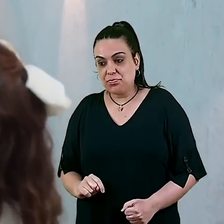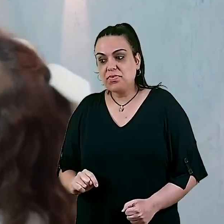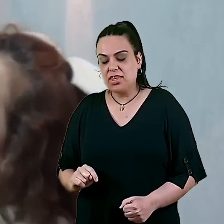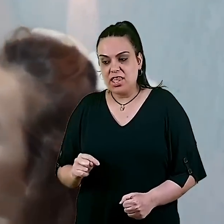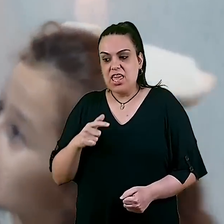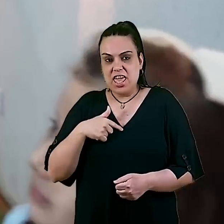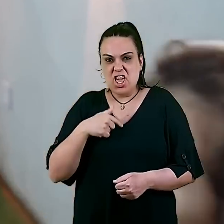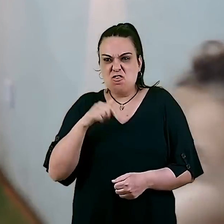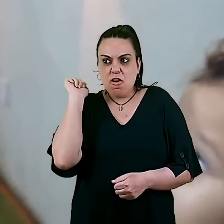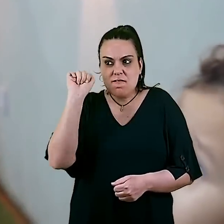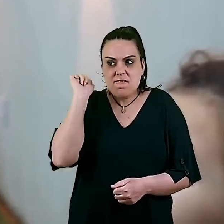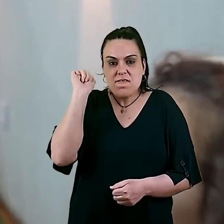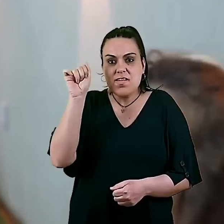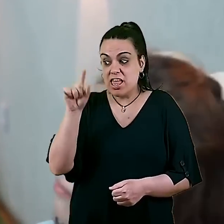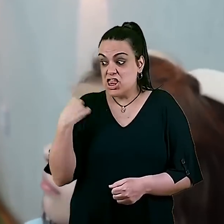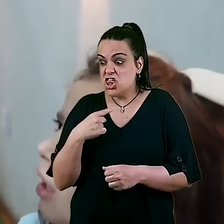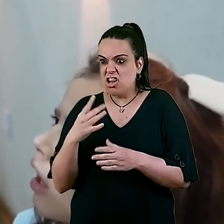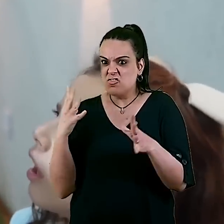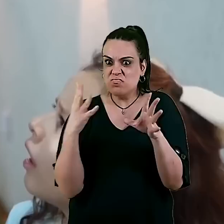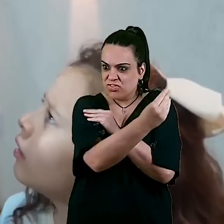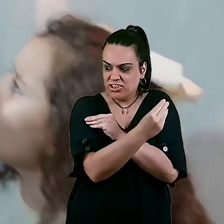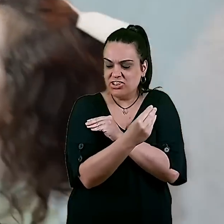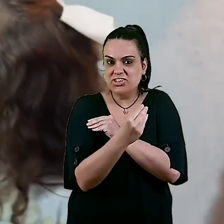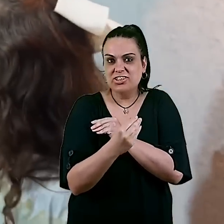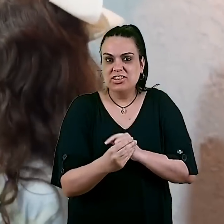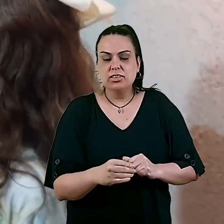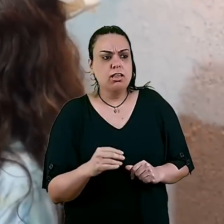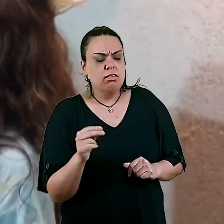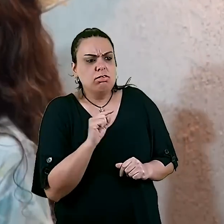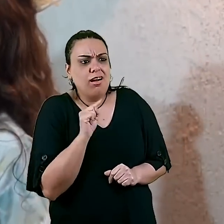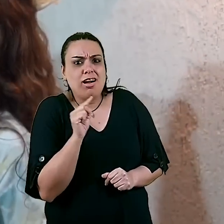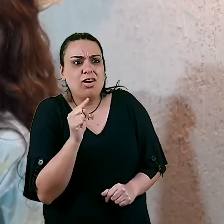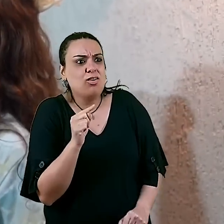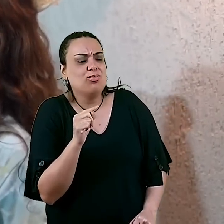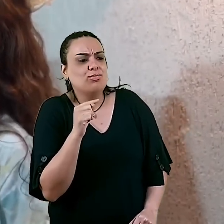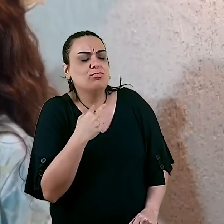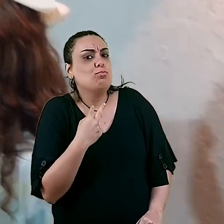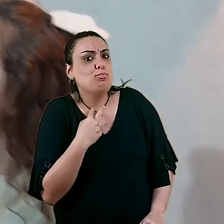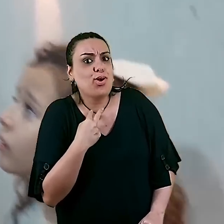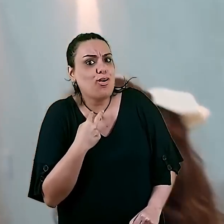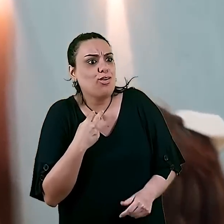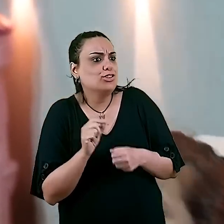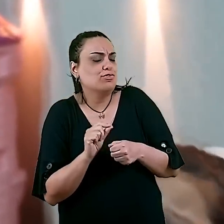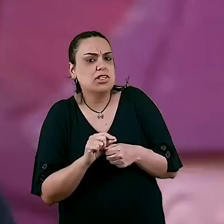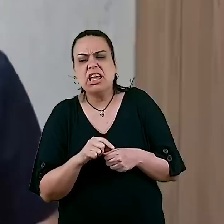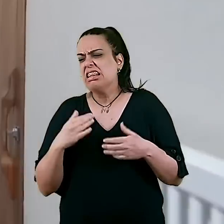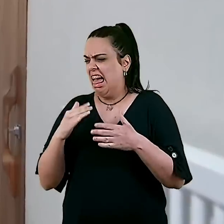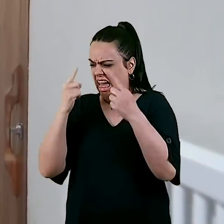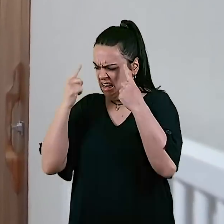Eu vou bater naquela porta, a gente vai sair correndo. Não, Vitor, não pode fazer isso. Ah,